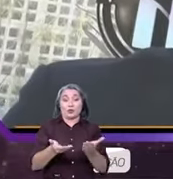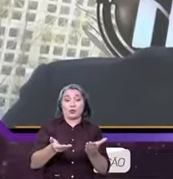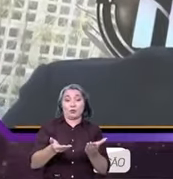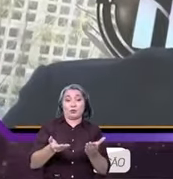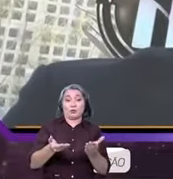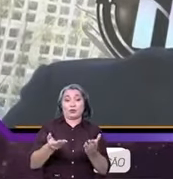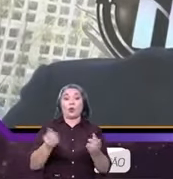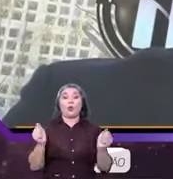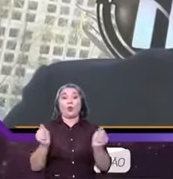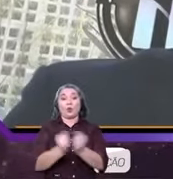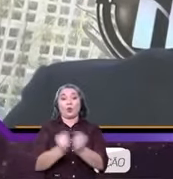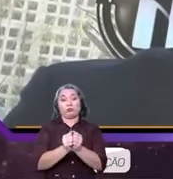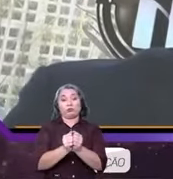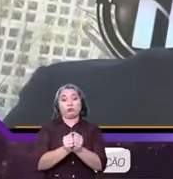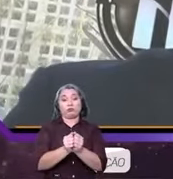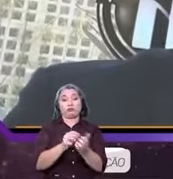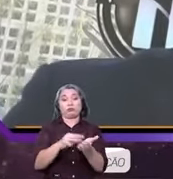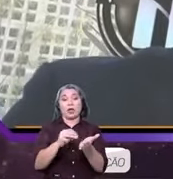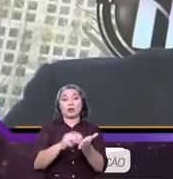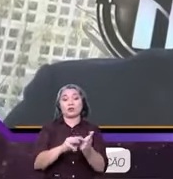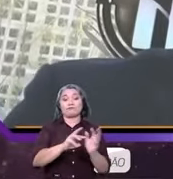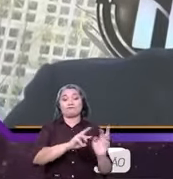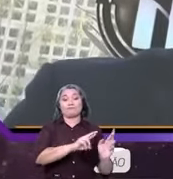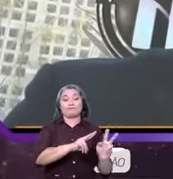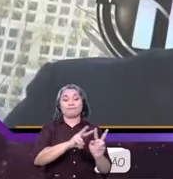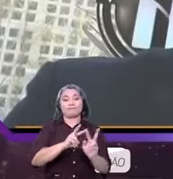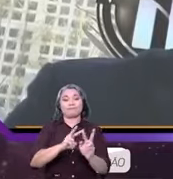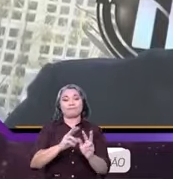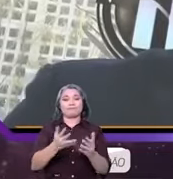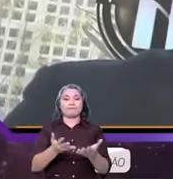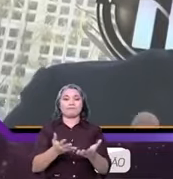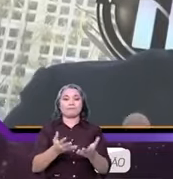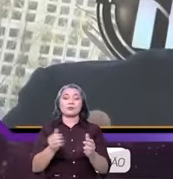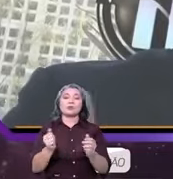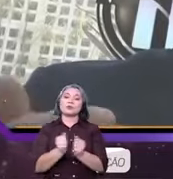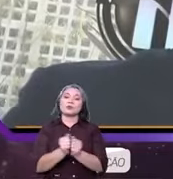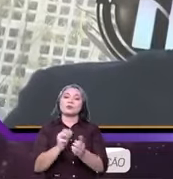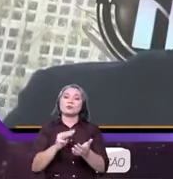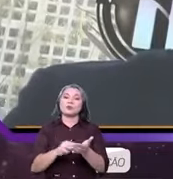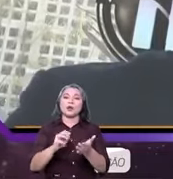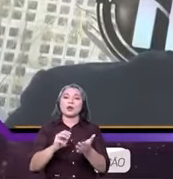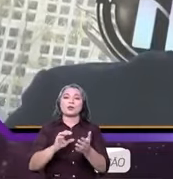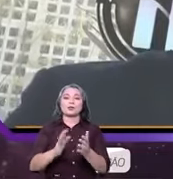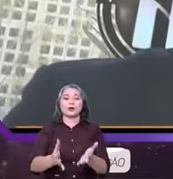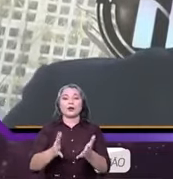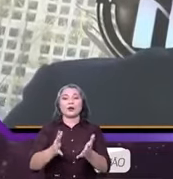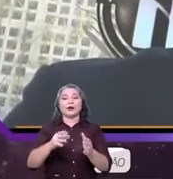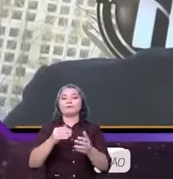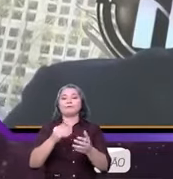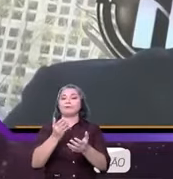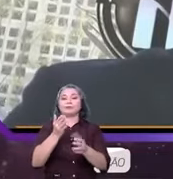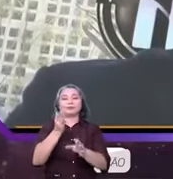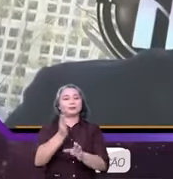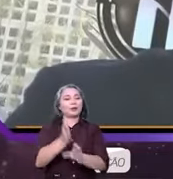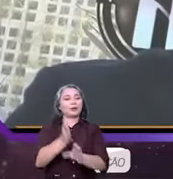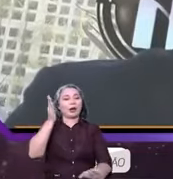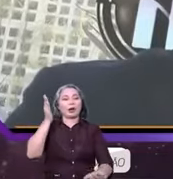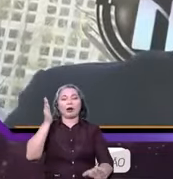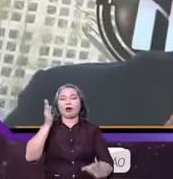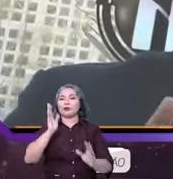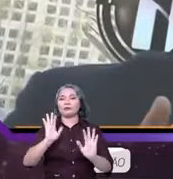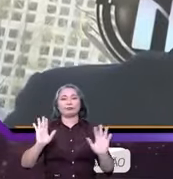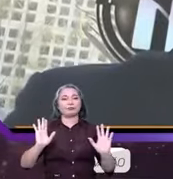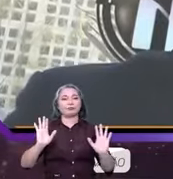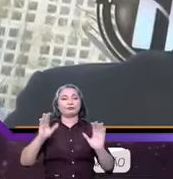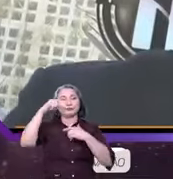com métodos diferenciados, com métodos que rompem com o tradicional, com métodos